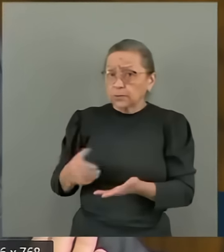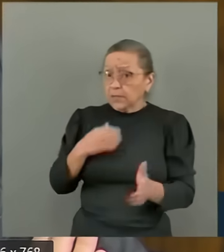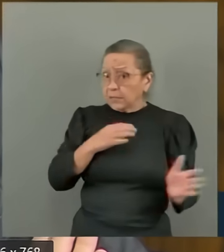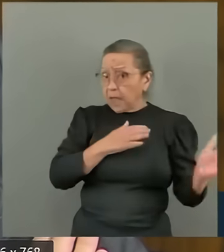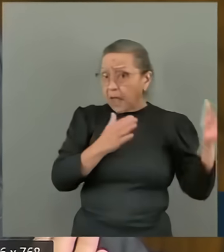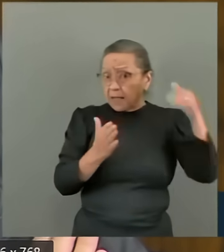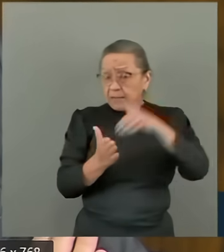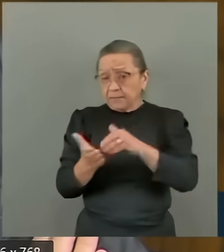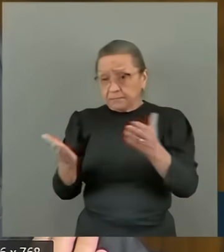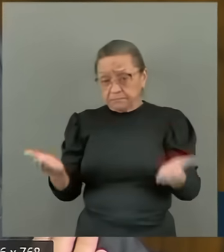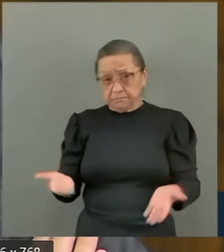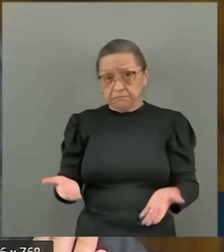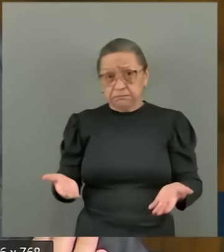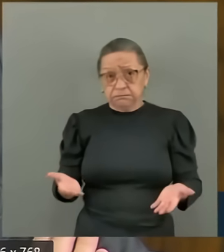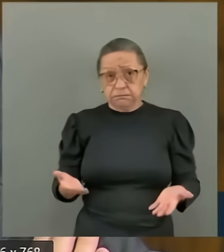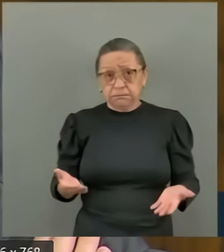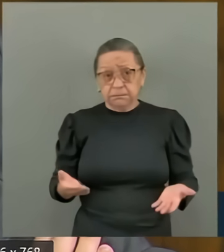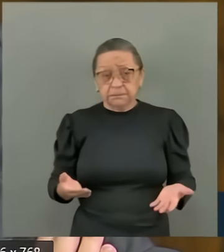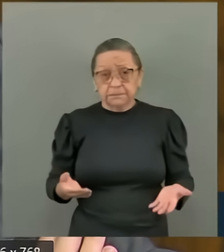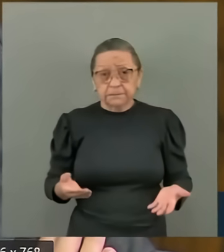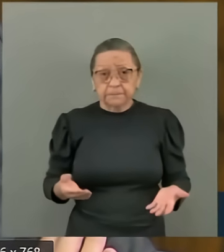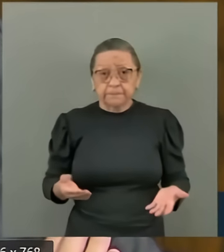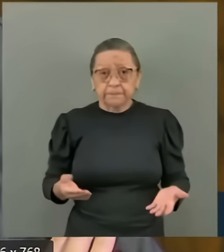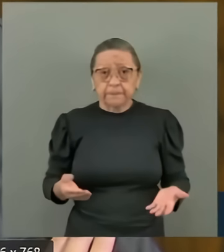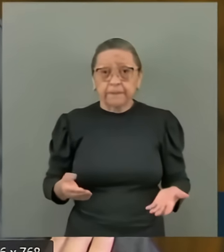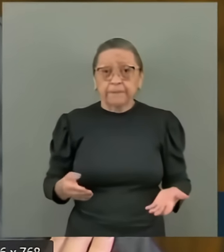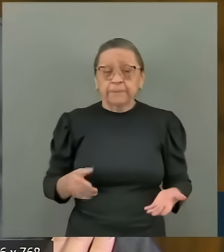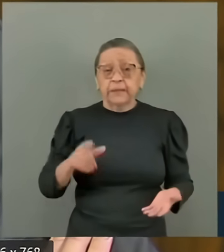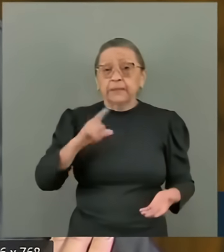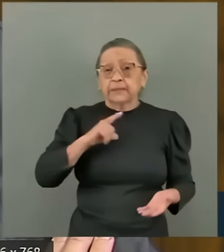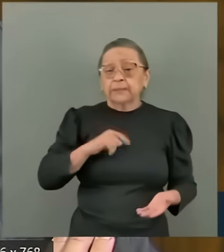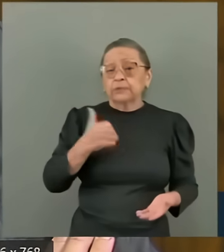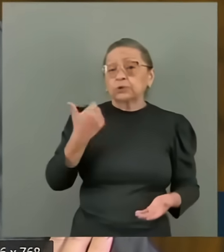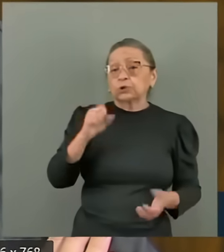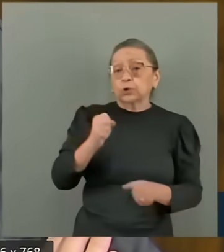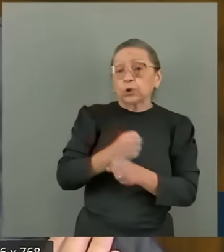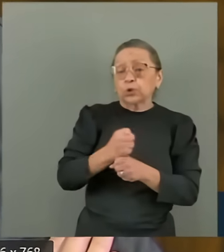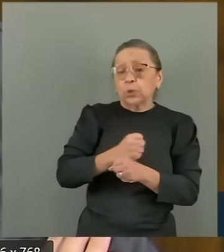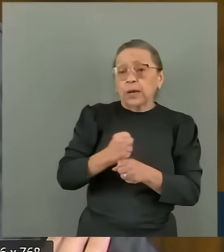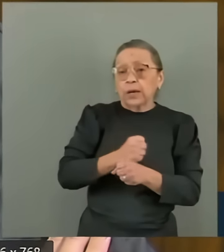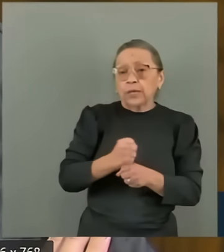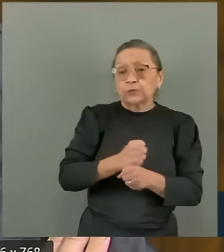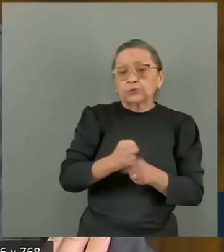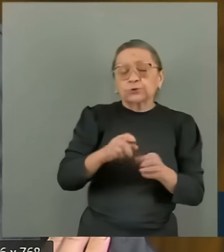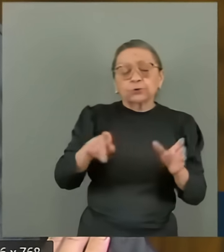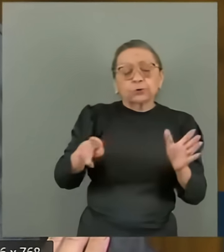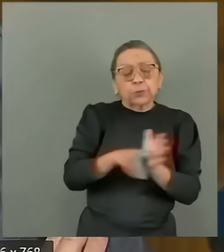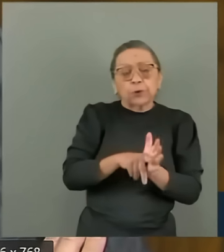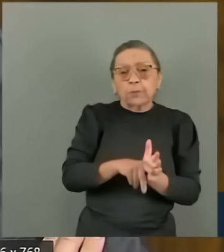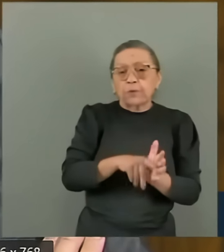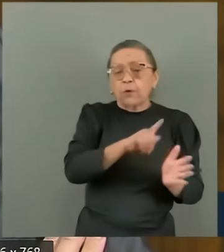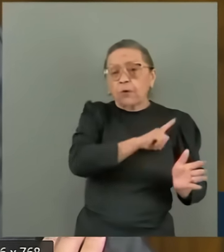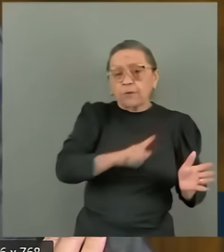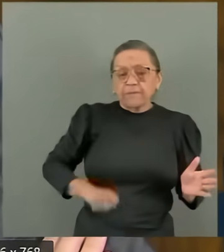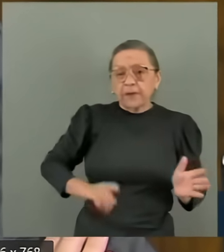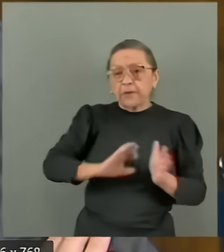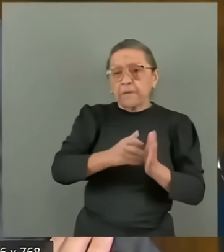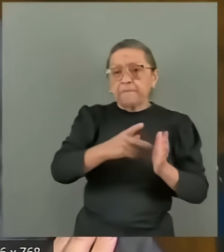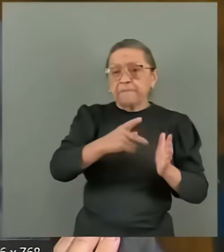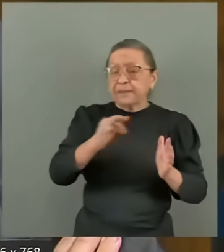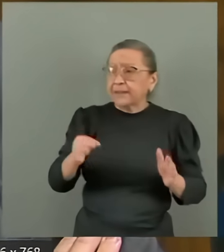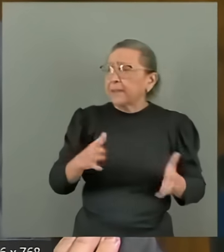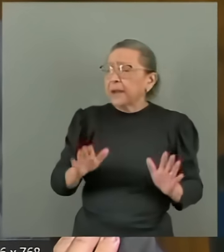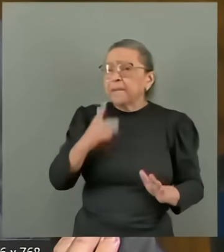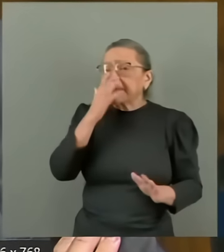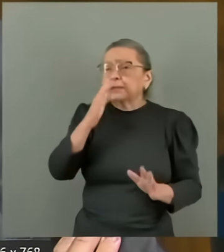período, nobres pares, nós temos 18 anos de governo do Partido dos Trabalhadores. E parece até que as coisas